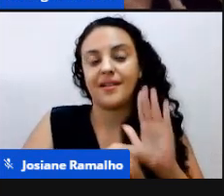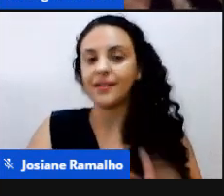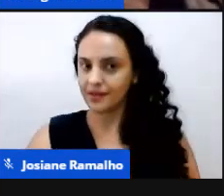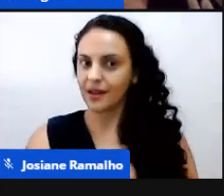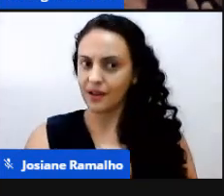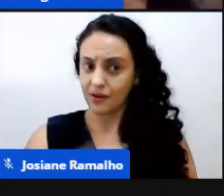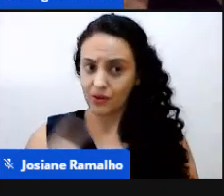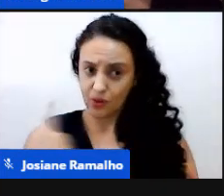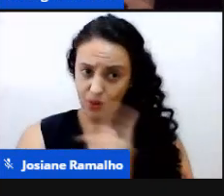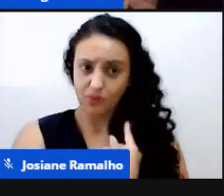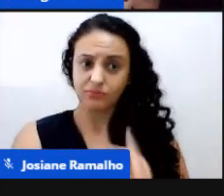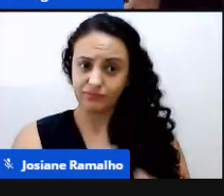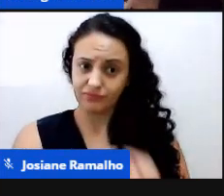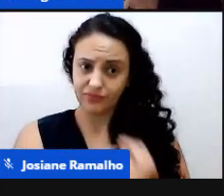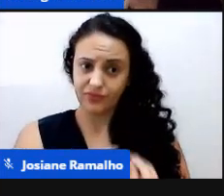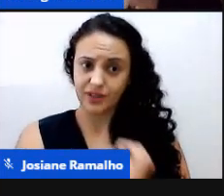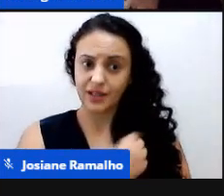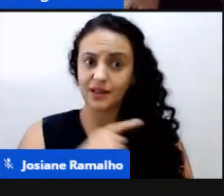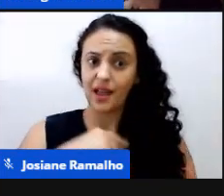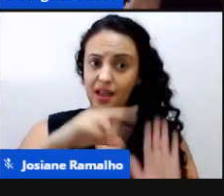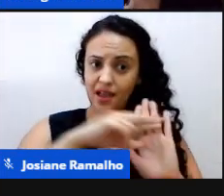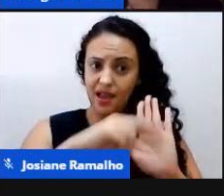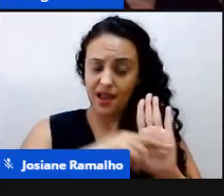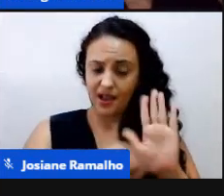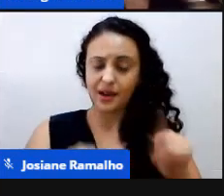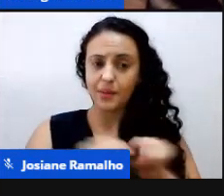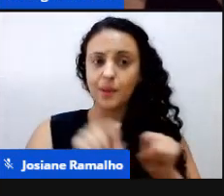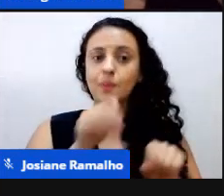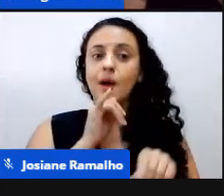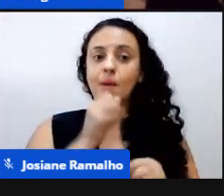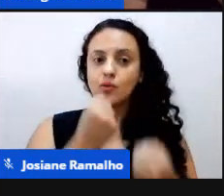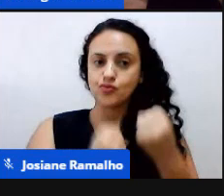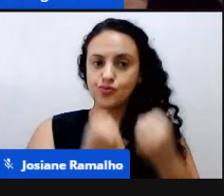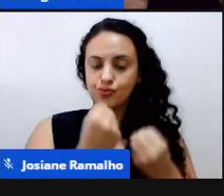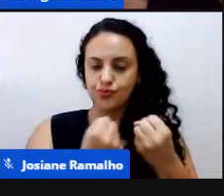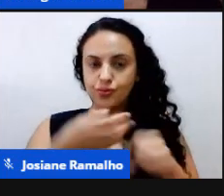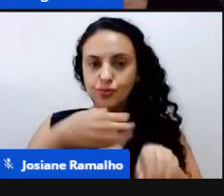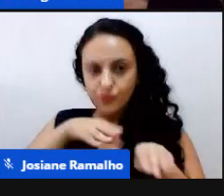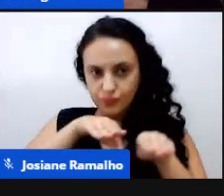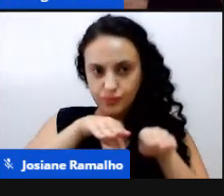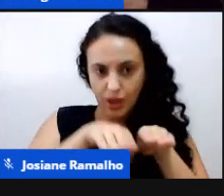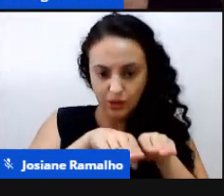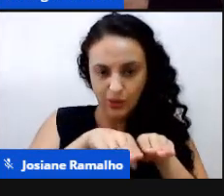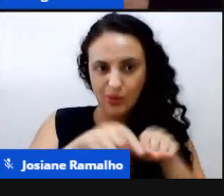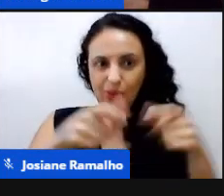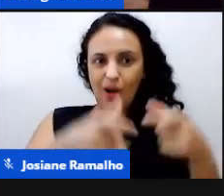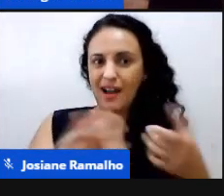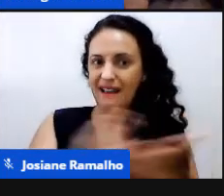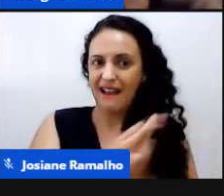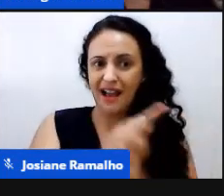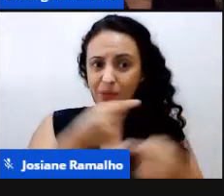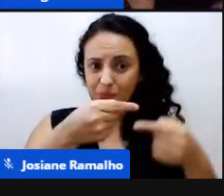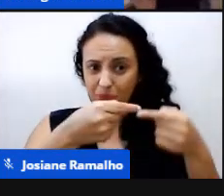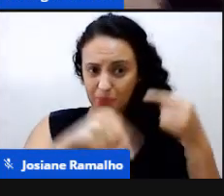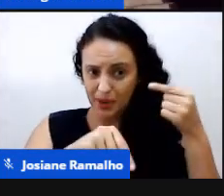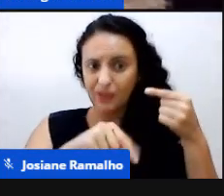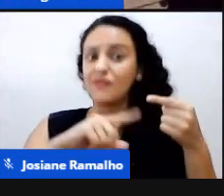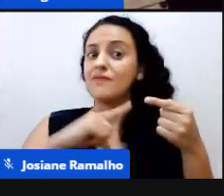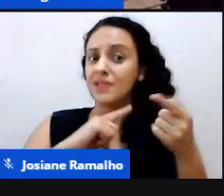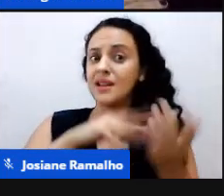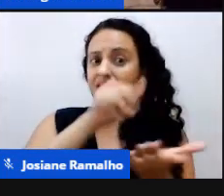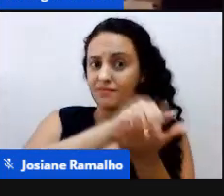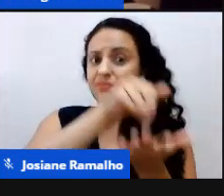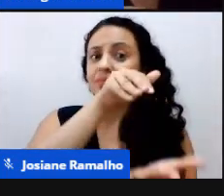gente sabe que a gente estacionar no lugar que não pode estacionar, a gente vai receber uma multa, né? Exato. né? Então, a gente